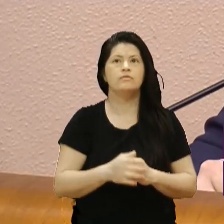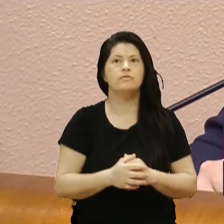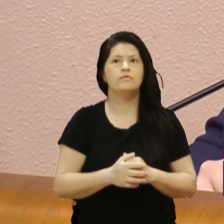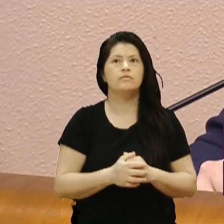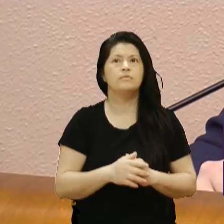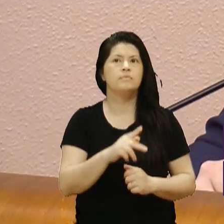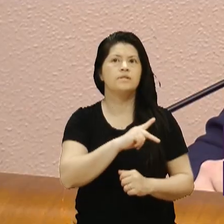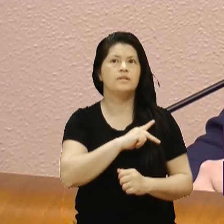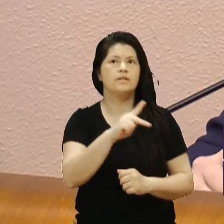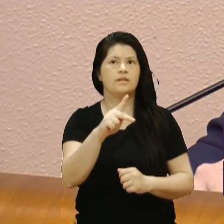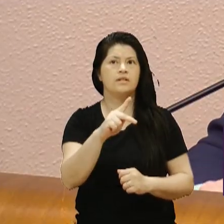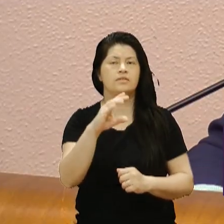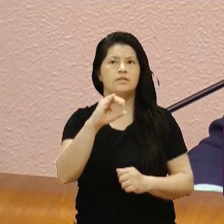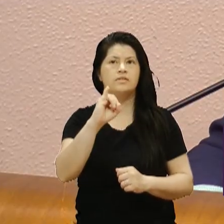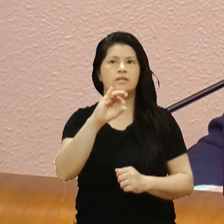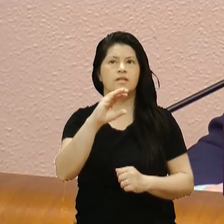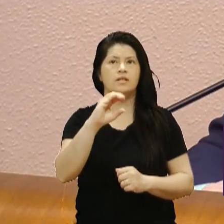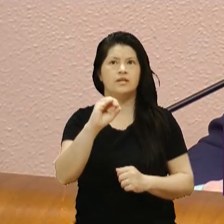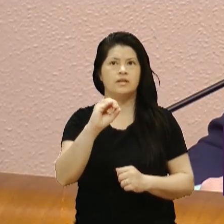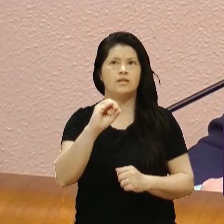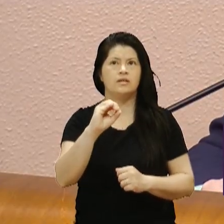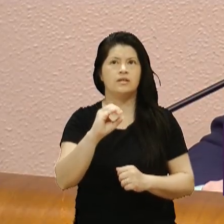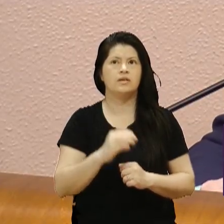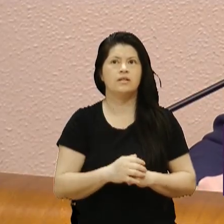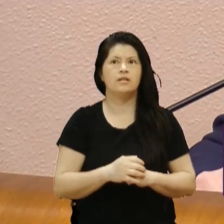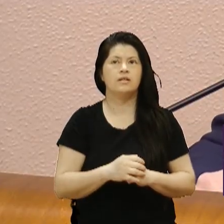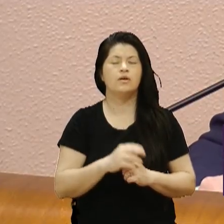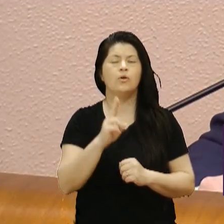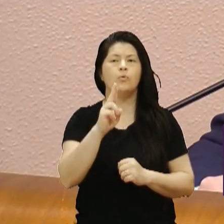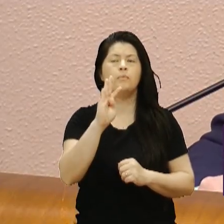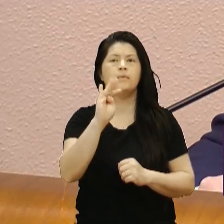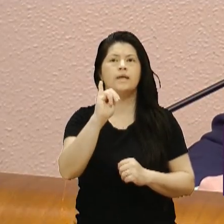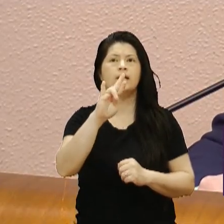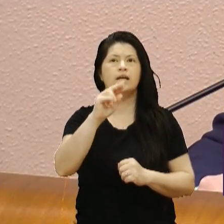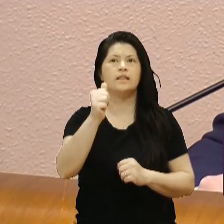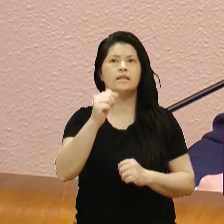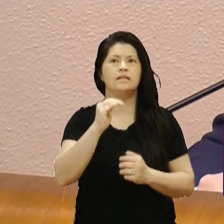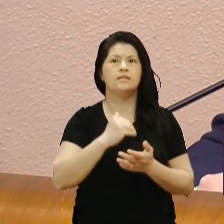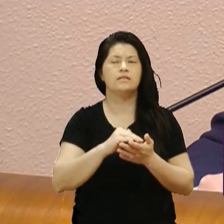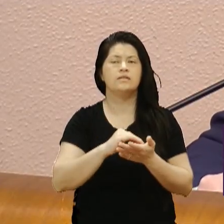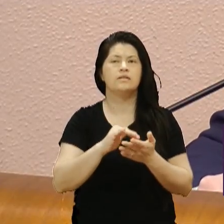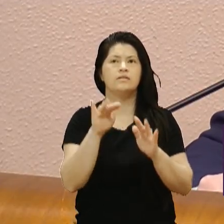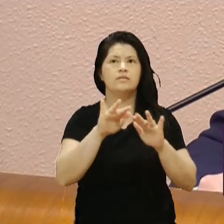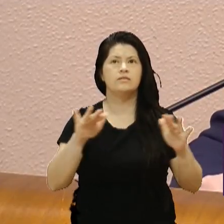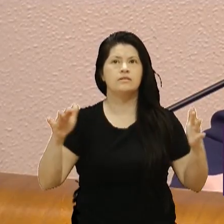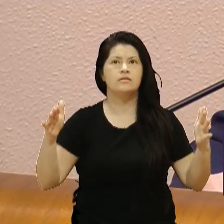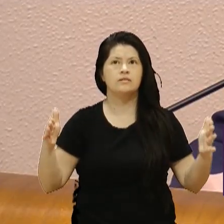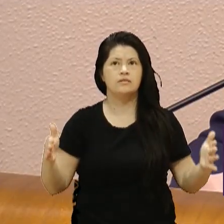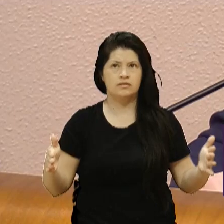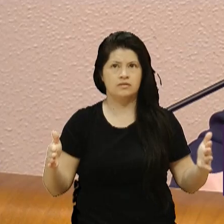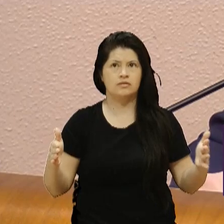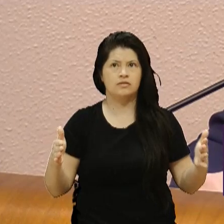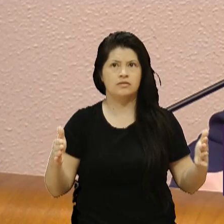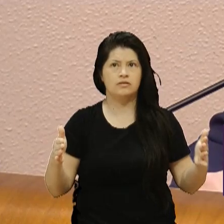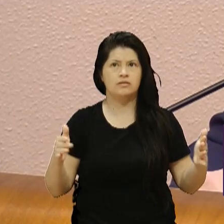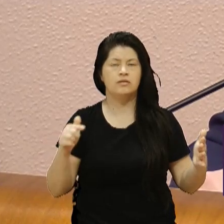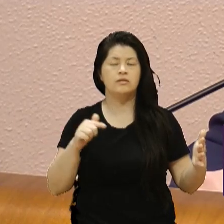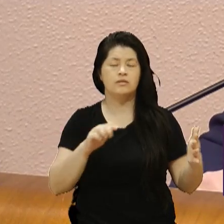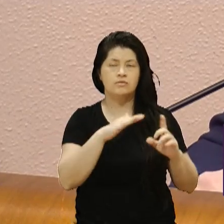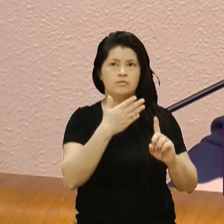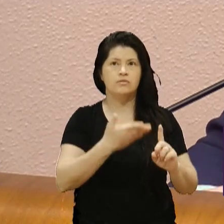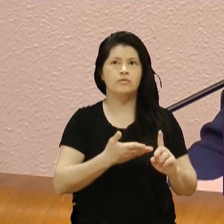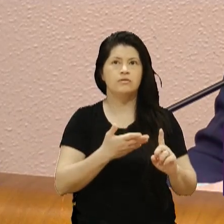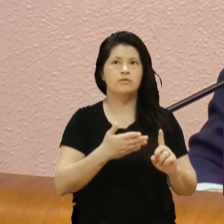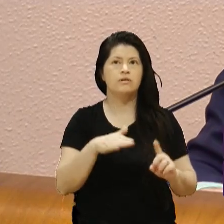O presidente da SIC Caxias, senhor Ubiratan Rezer. E o secretário da mesa e proponente desta